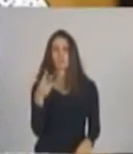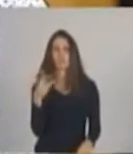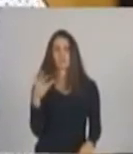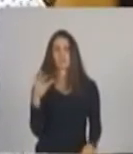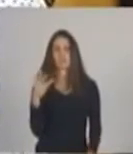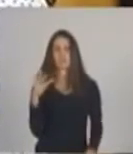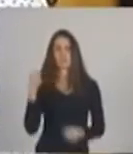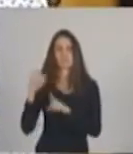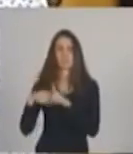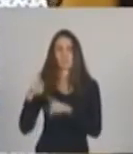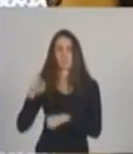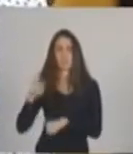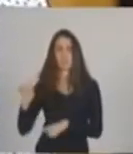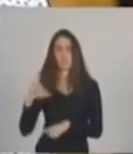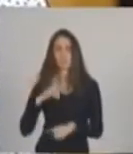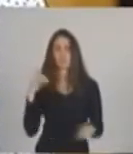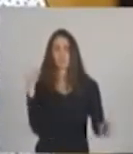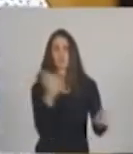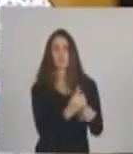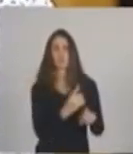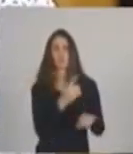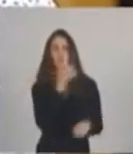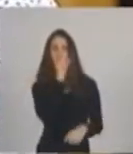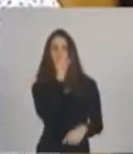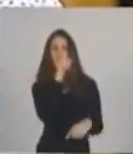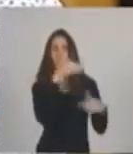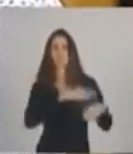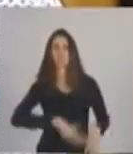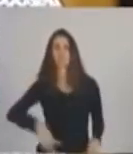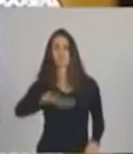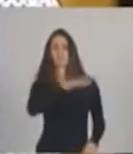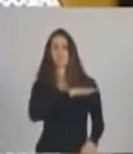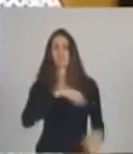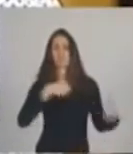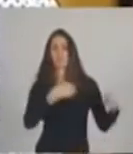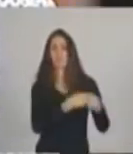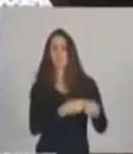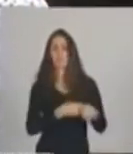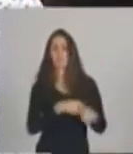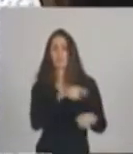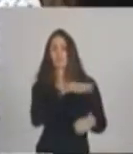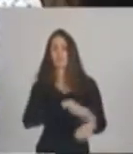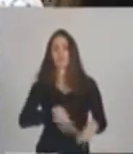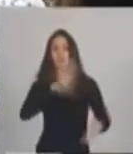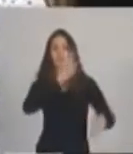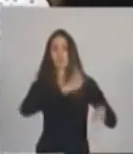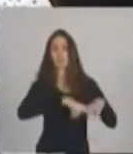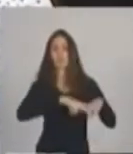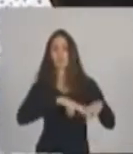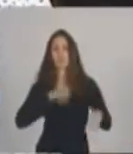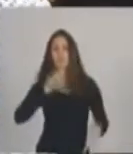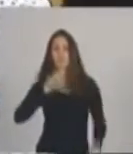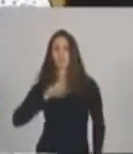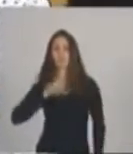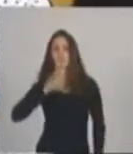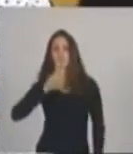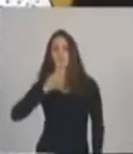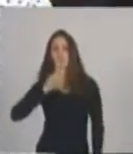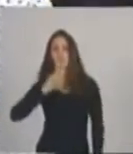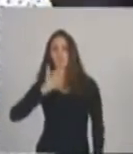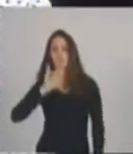e foi encontrado o corpo dela no sábado, nas regiões próximas do complexo penitenciário de Juri, que